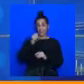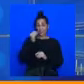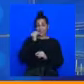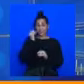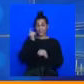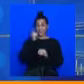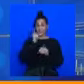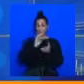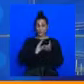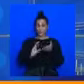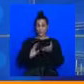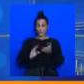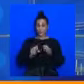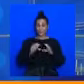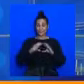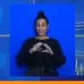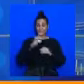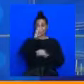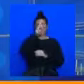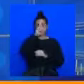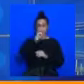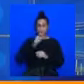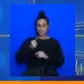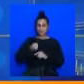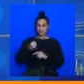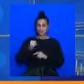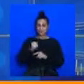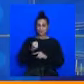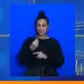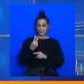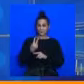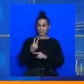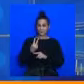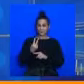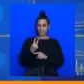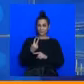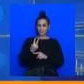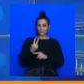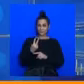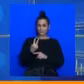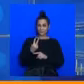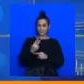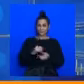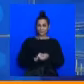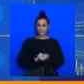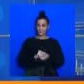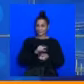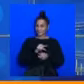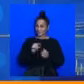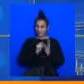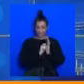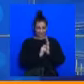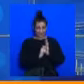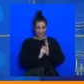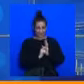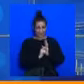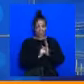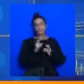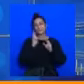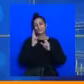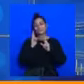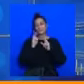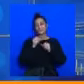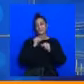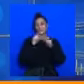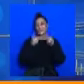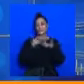chances. Bola amarela, número 82. Amarela, 82. E aí, tá marcando. Estamos na